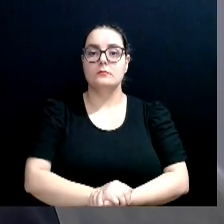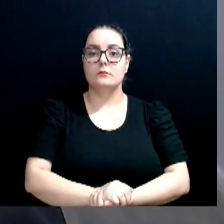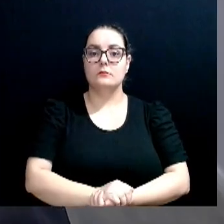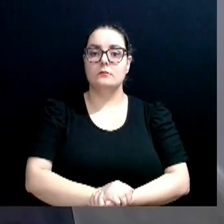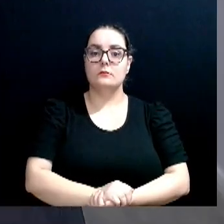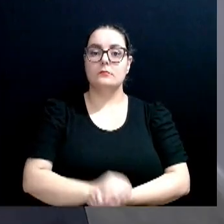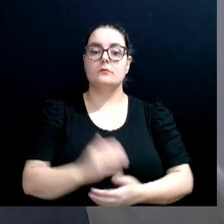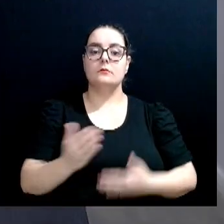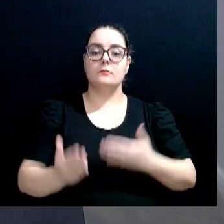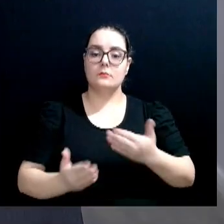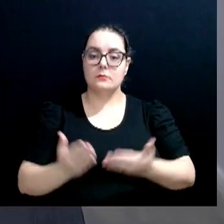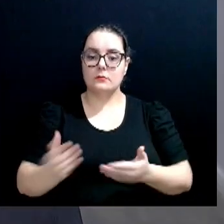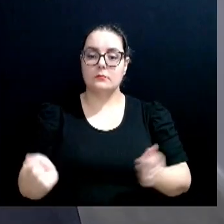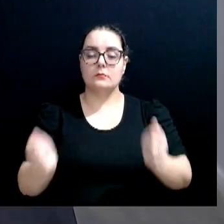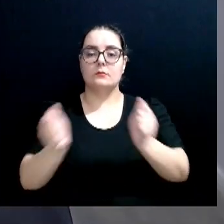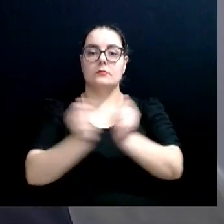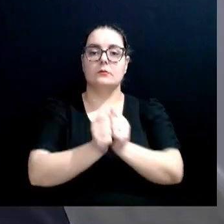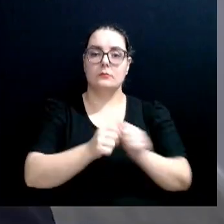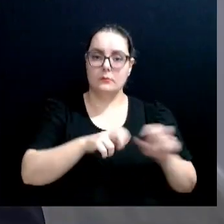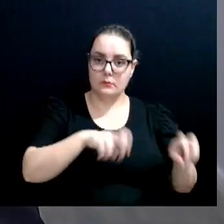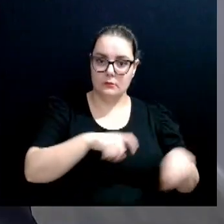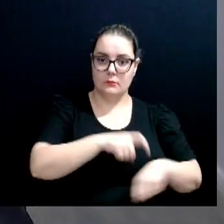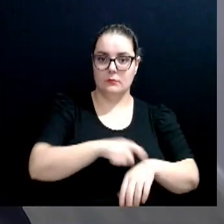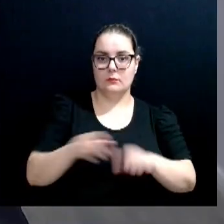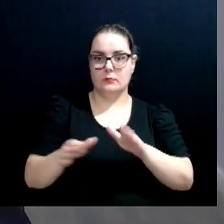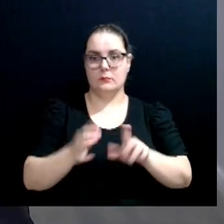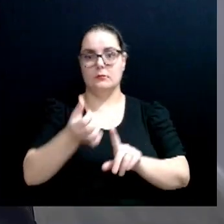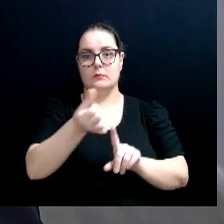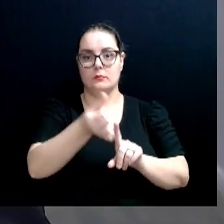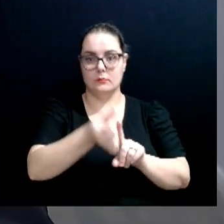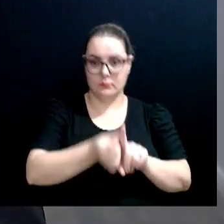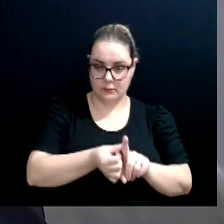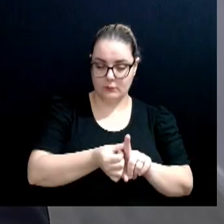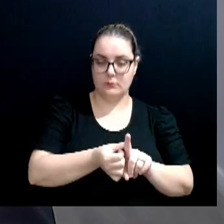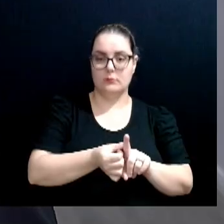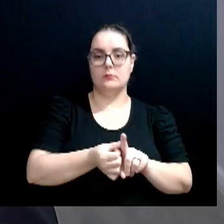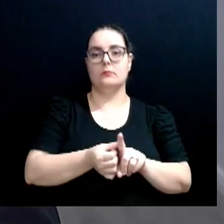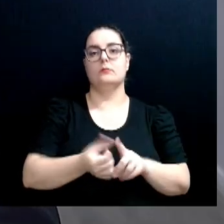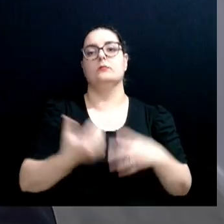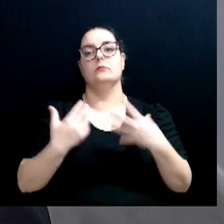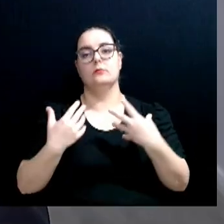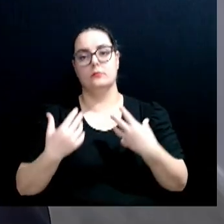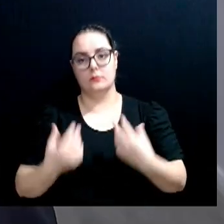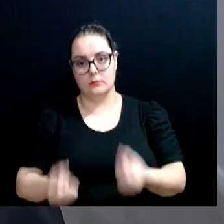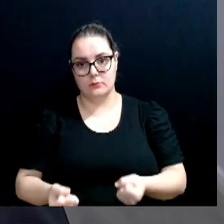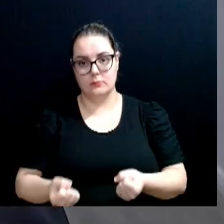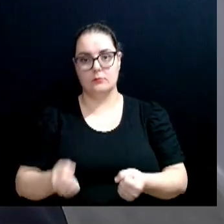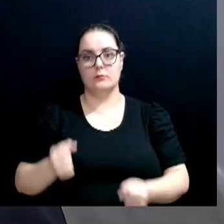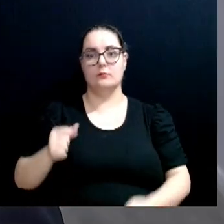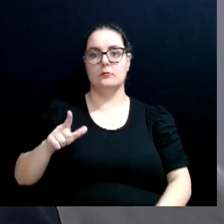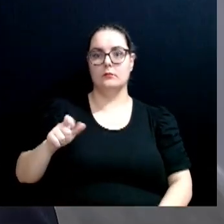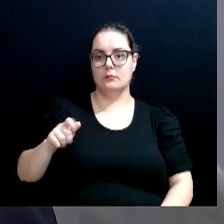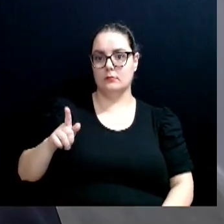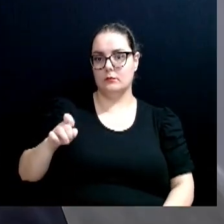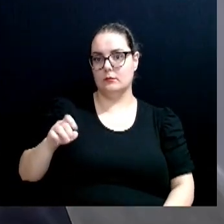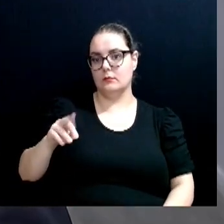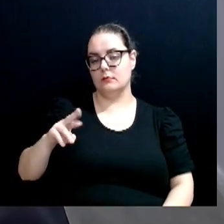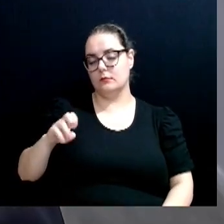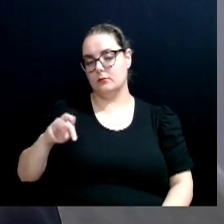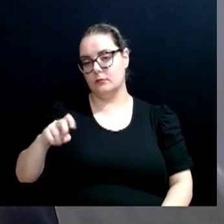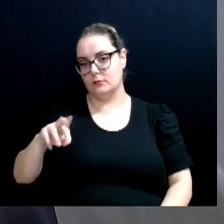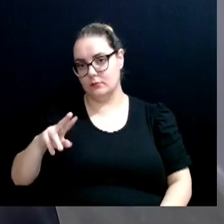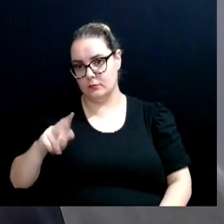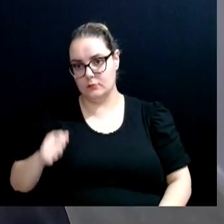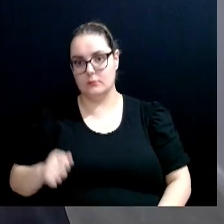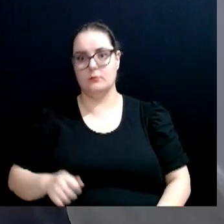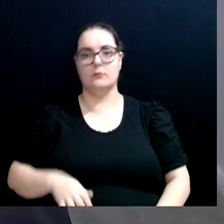essa fazenda por um período de até 6 meses, onde eles iriam receber larboterapia, espiritualidade, leitura,